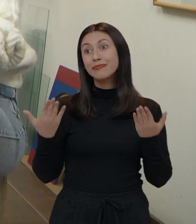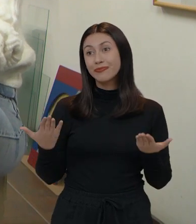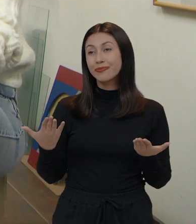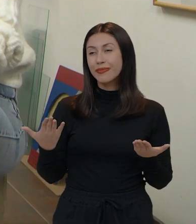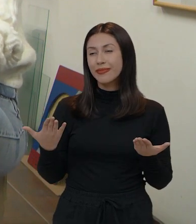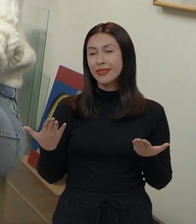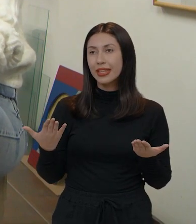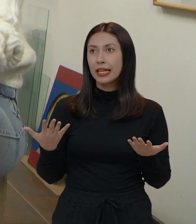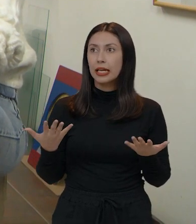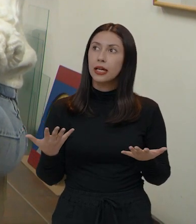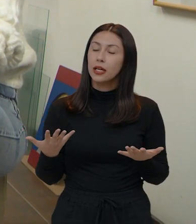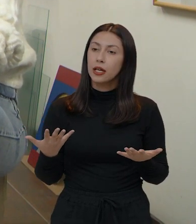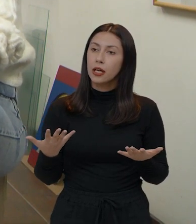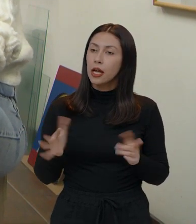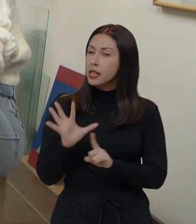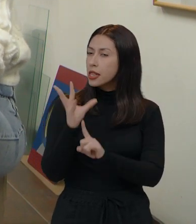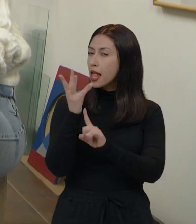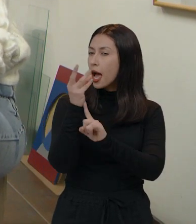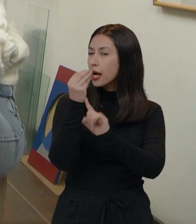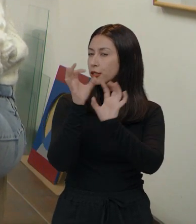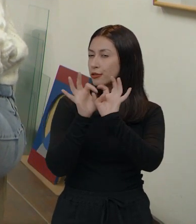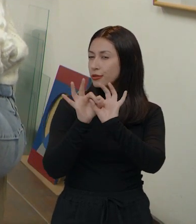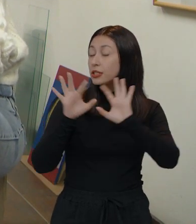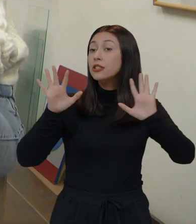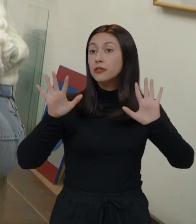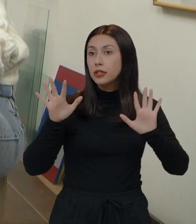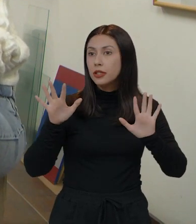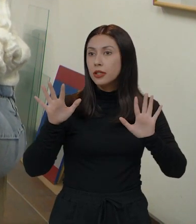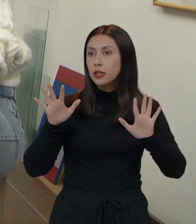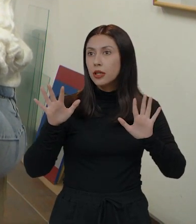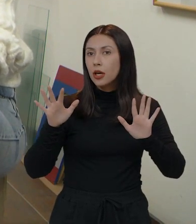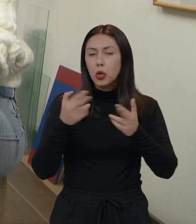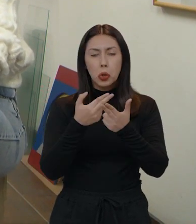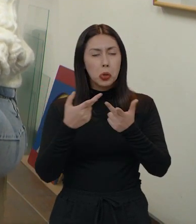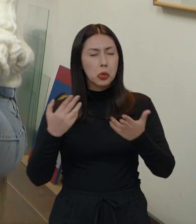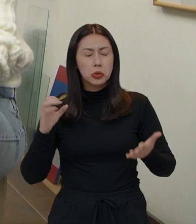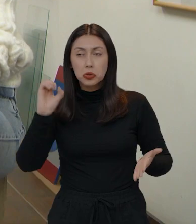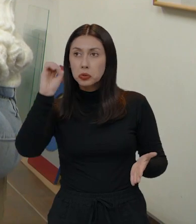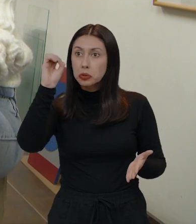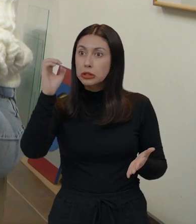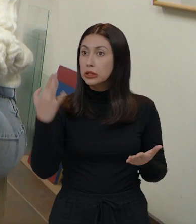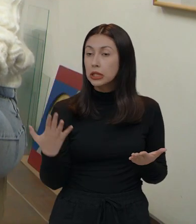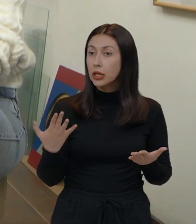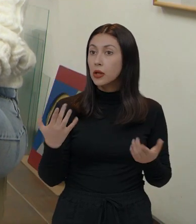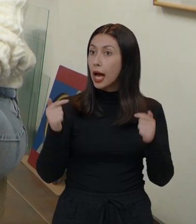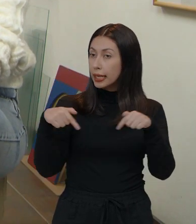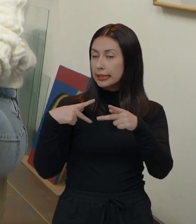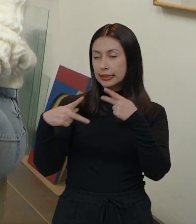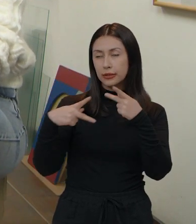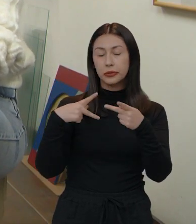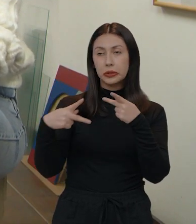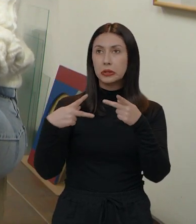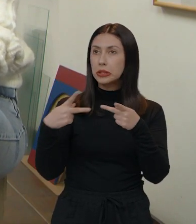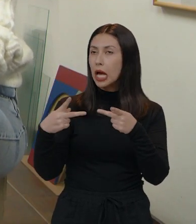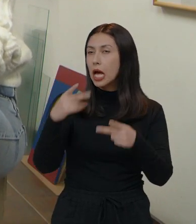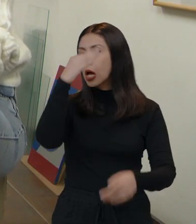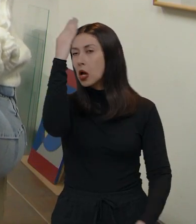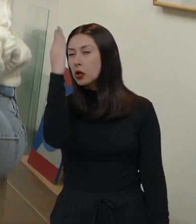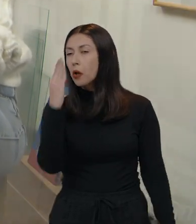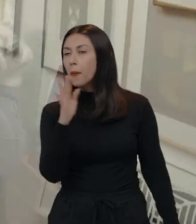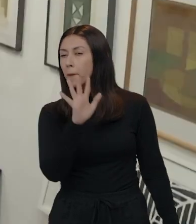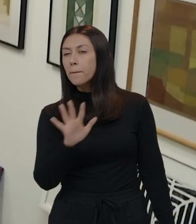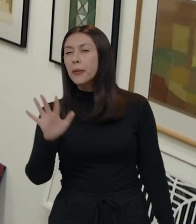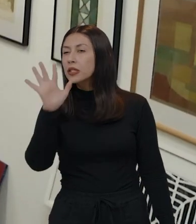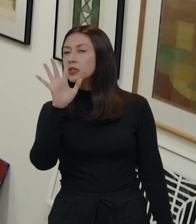Regis, sobre arte contemporânea, né? Certo. O que que tá acontecendo aqui em São José dos Campos, no